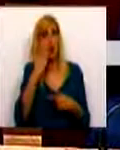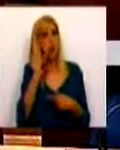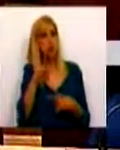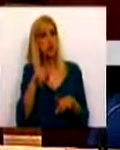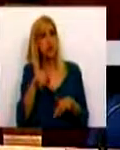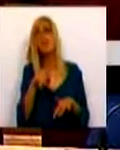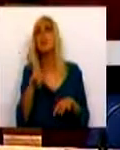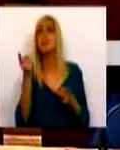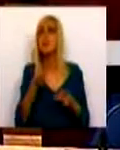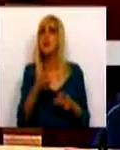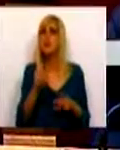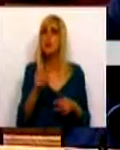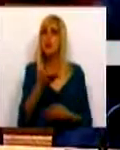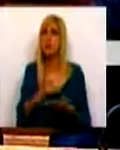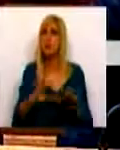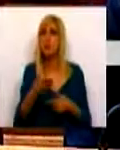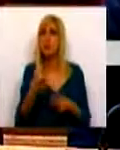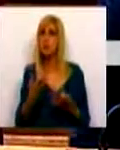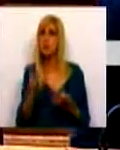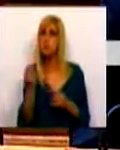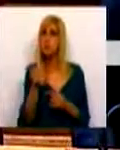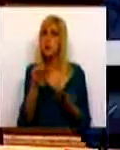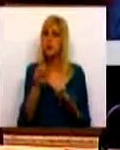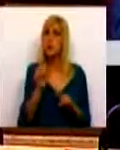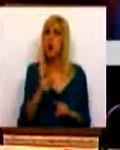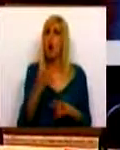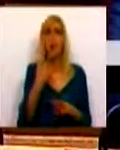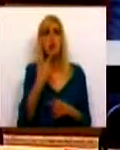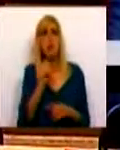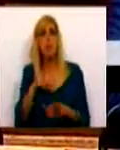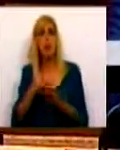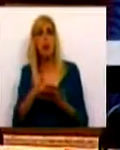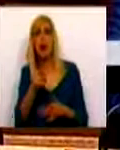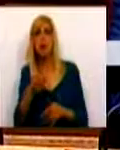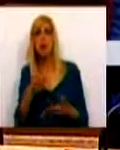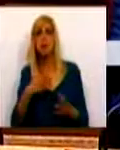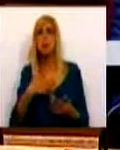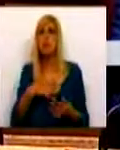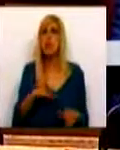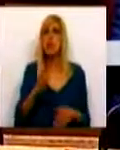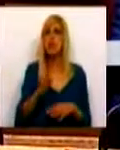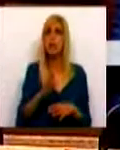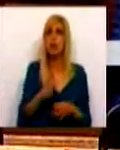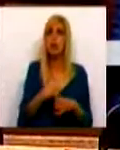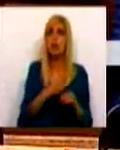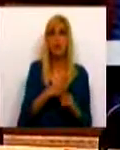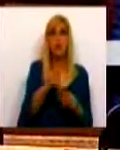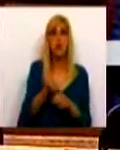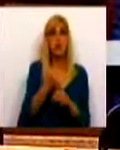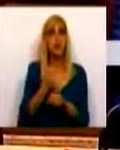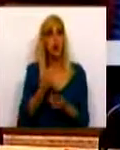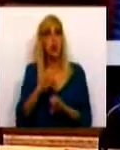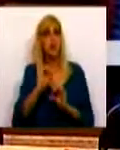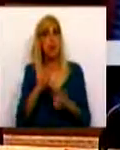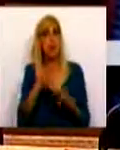talvez devamos também partilhar os inêxitos. Ou seja, não se pode atribuir, não se pode querer dividir aquilo que funciona bem e